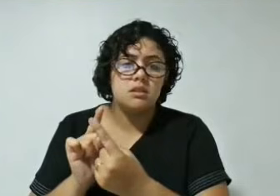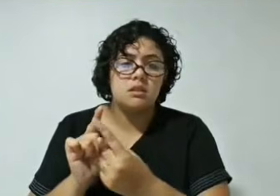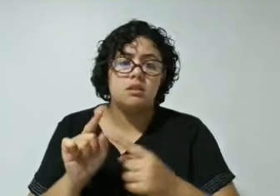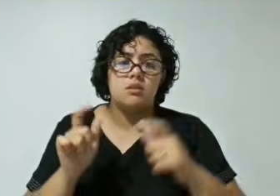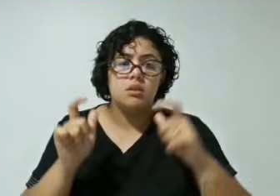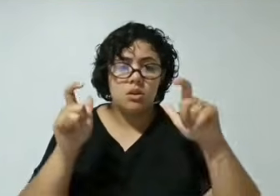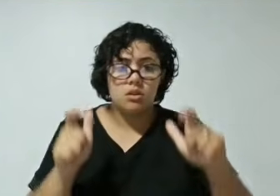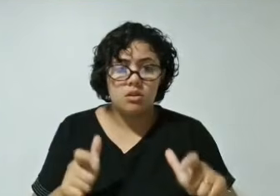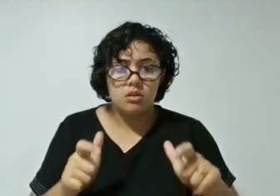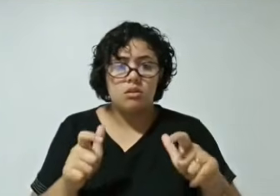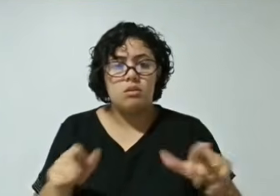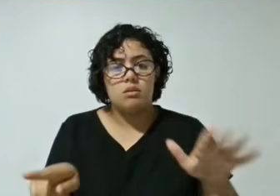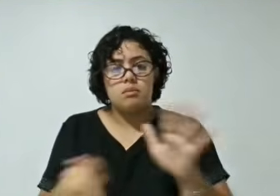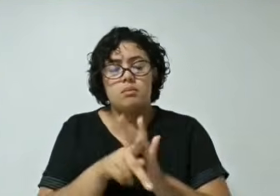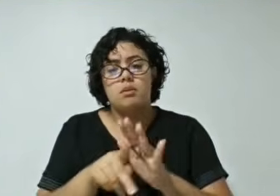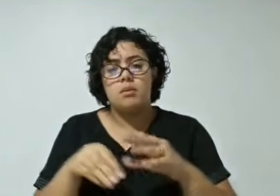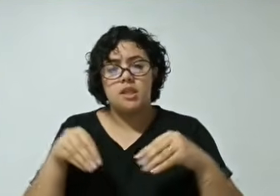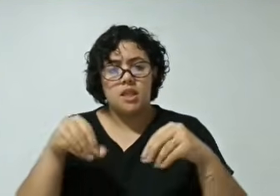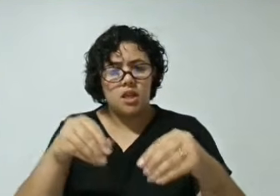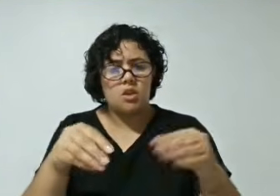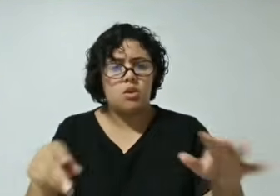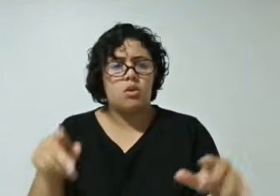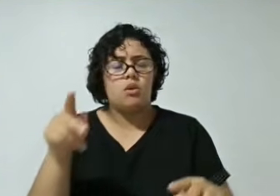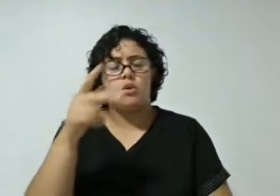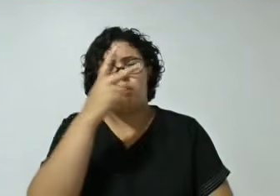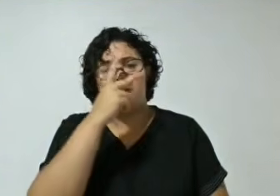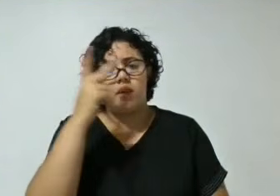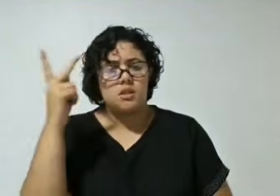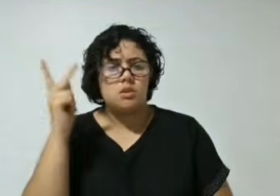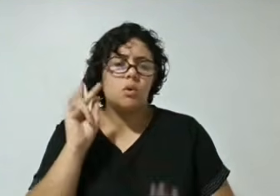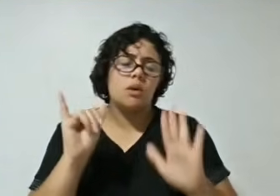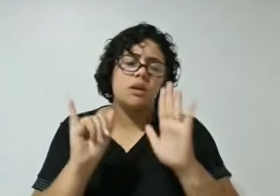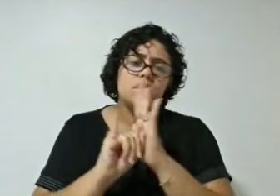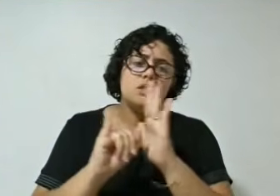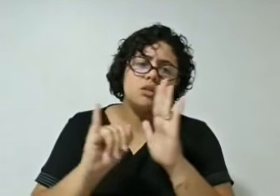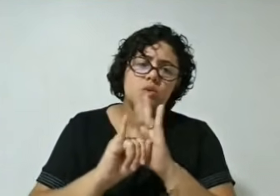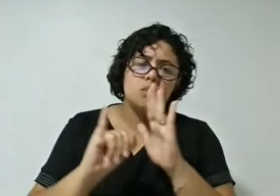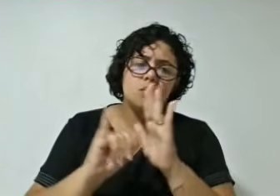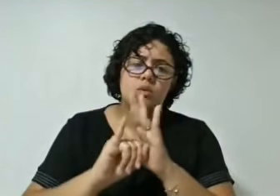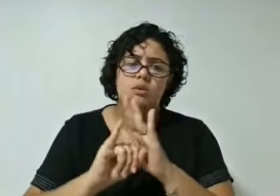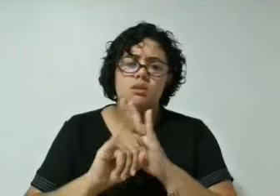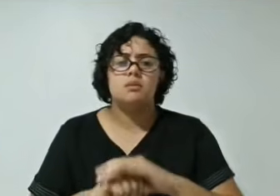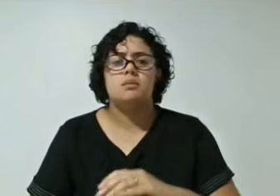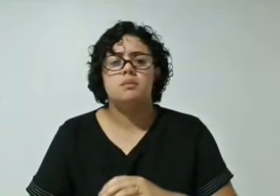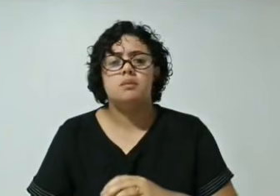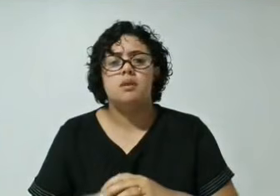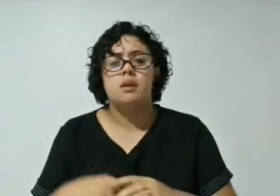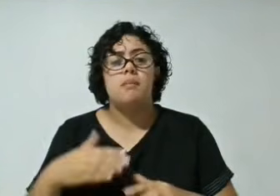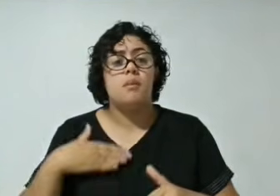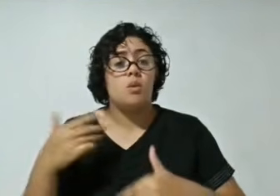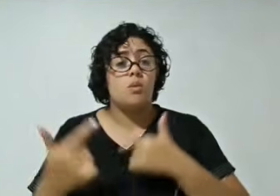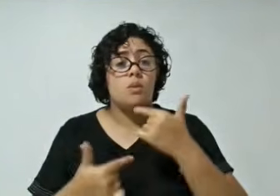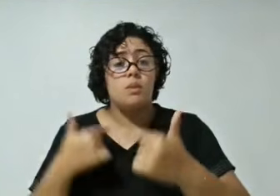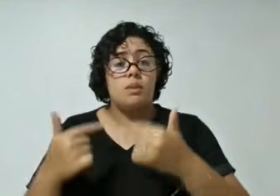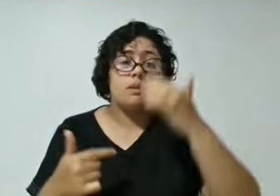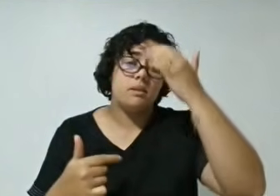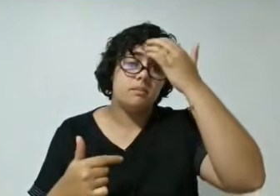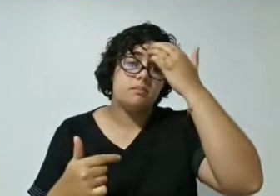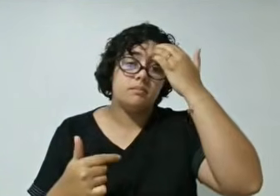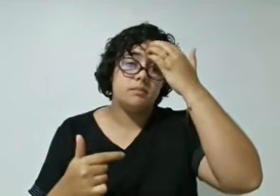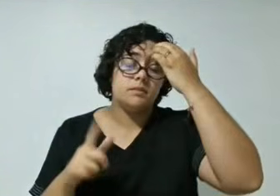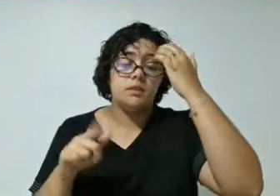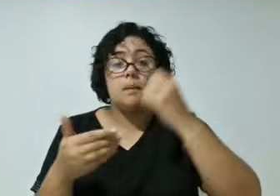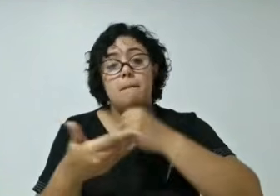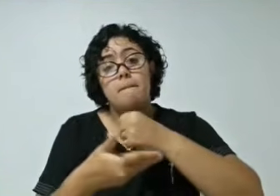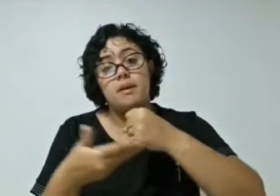do território, das pessoas, das instituições, do entorno. Então, meu trabalho nesse último ano tem sido basicamente esse,